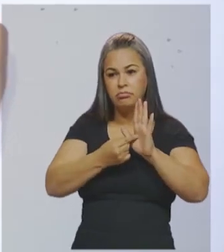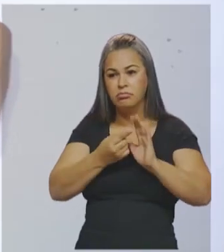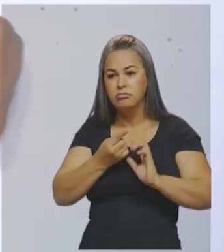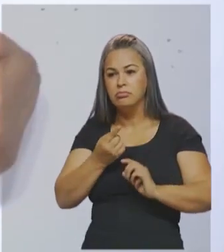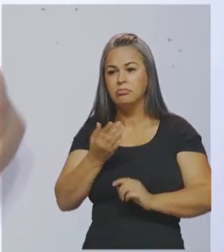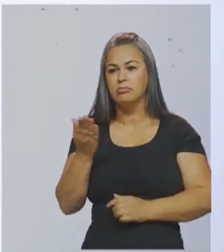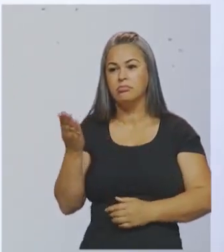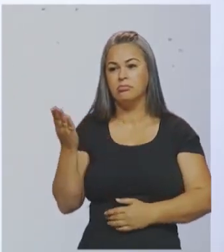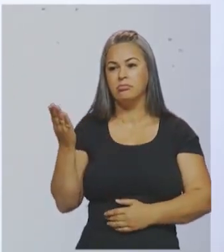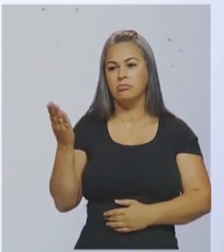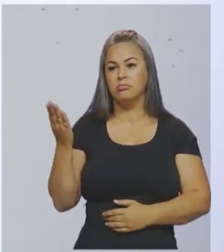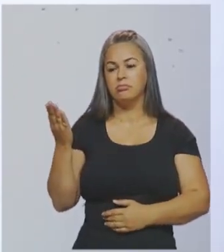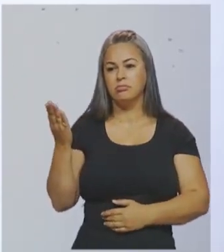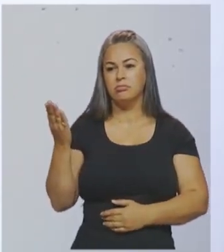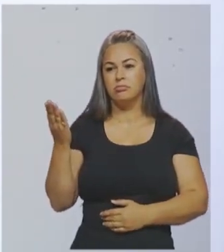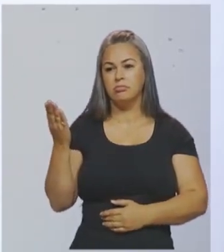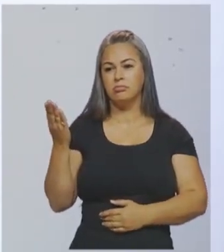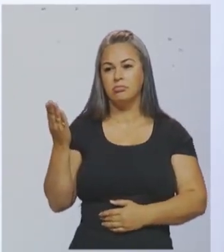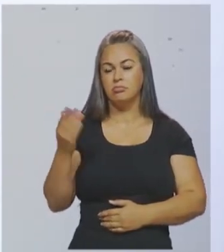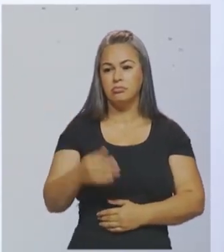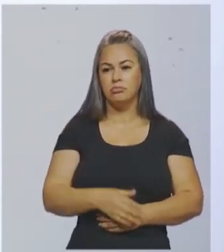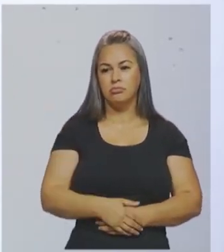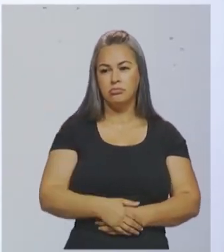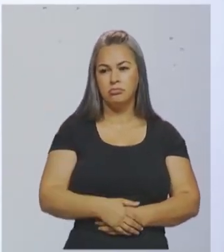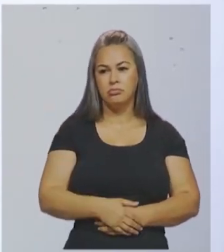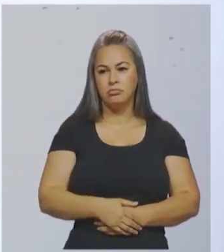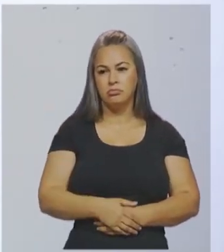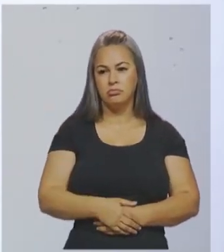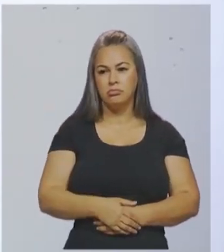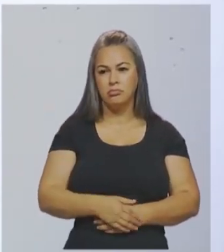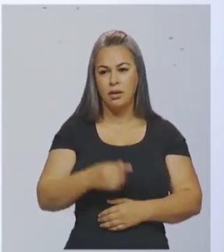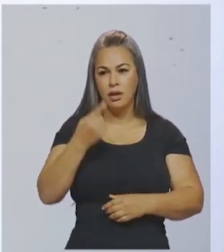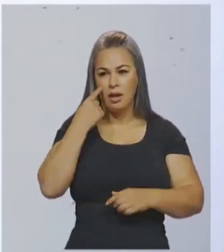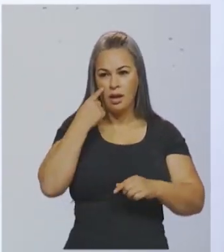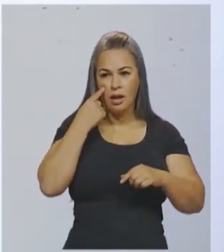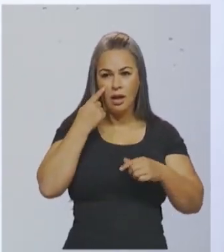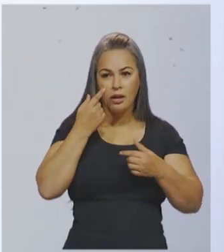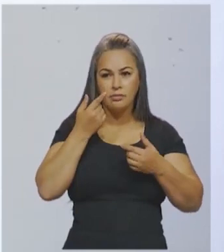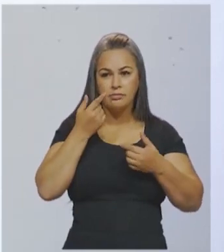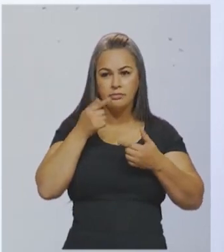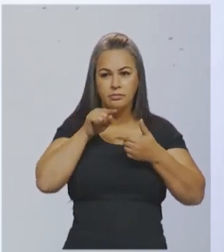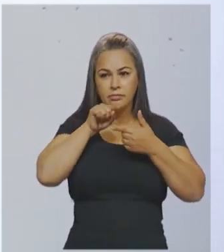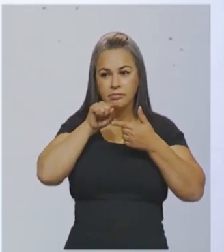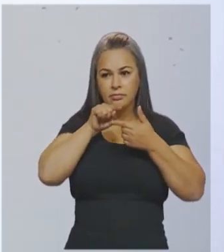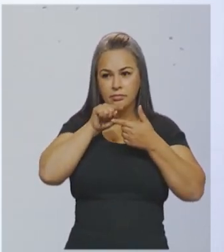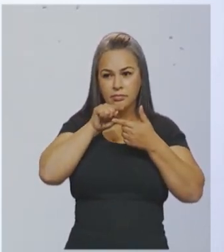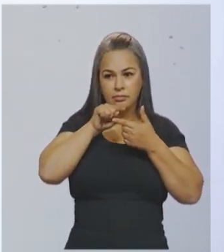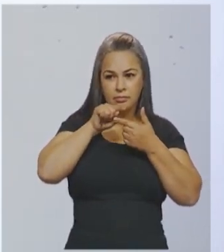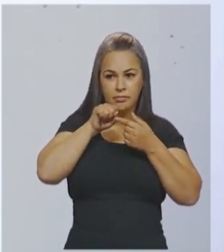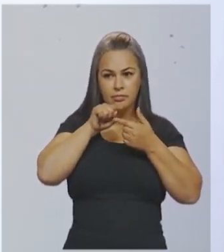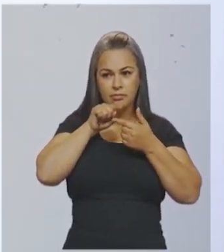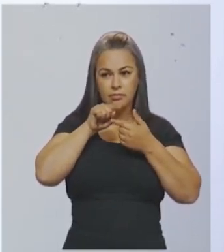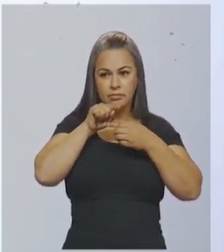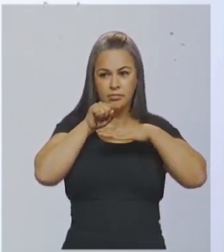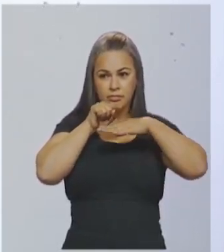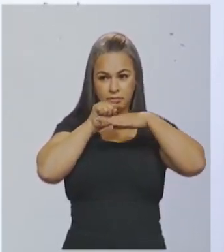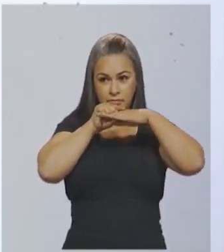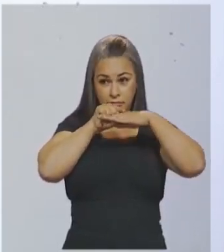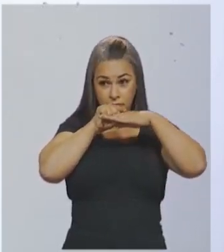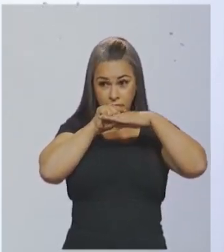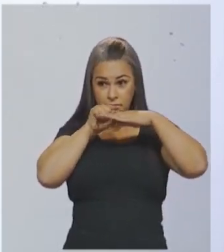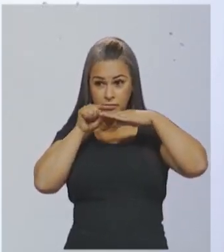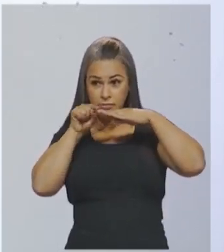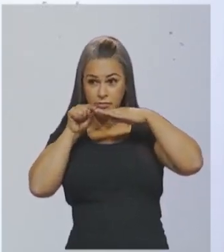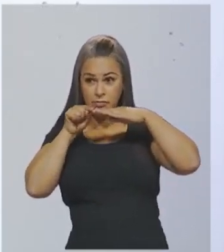zero. Marquei o ponto zero, tá? Aí, eu estou querendo fazer